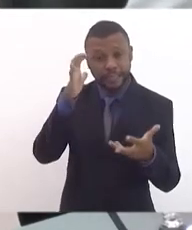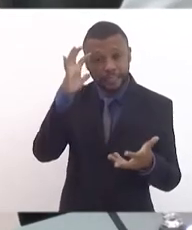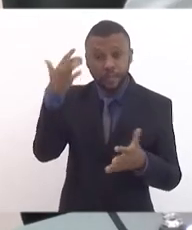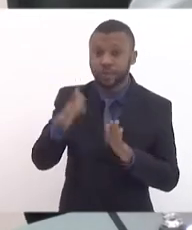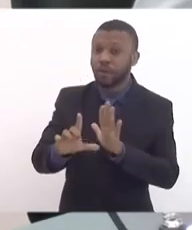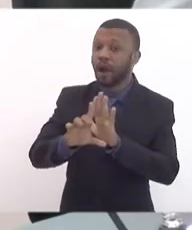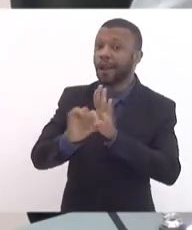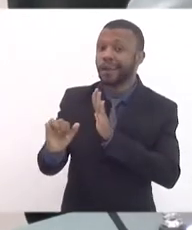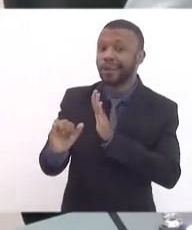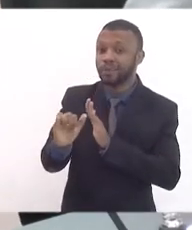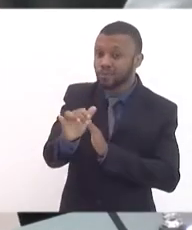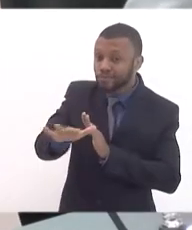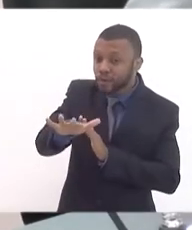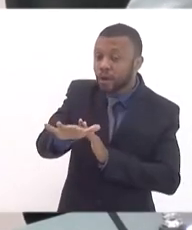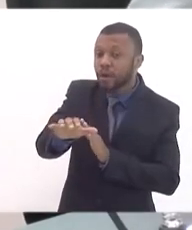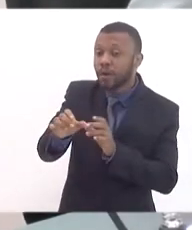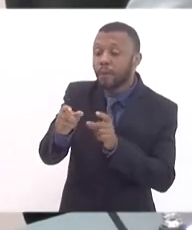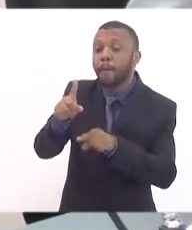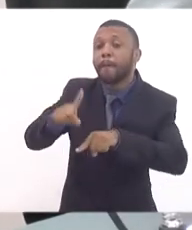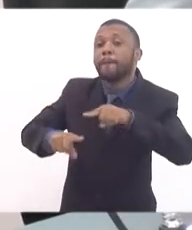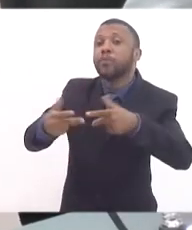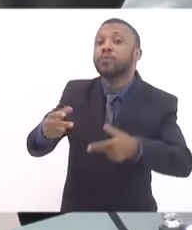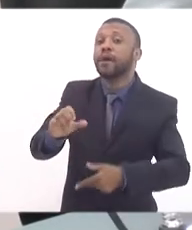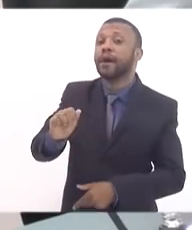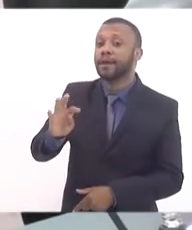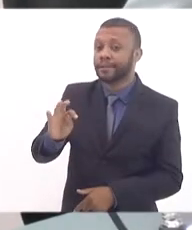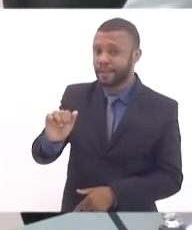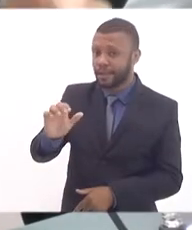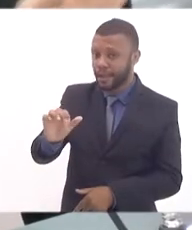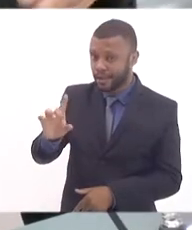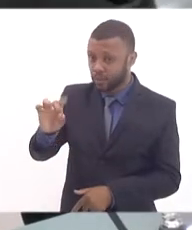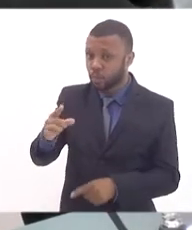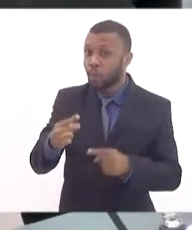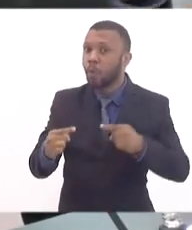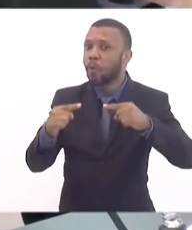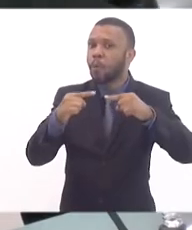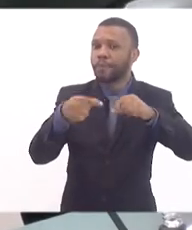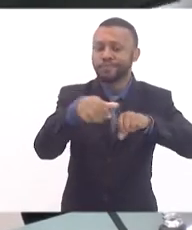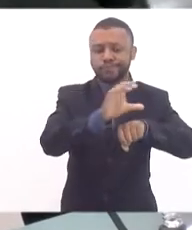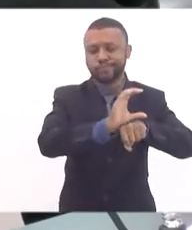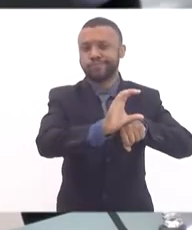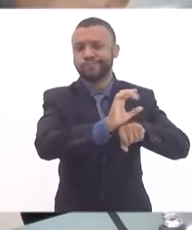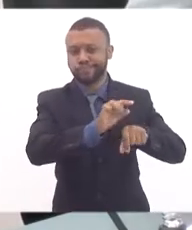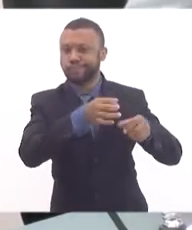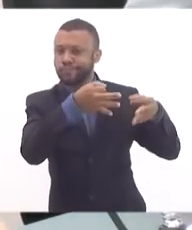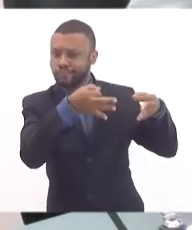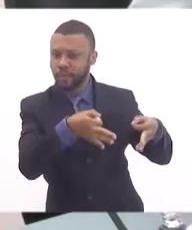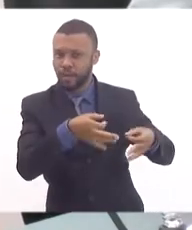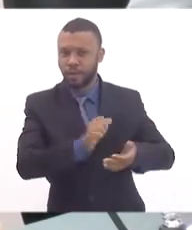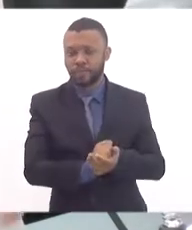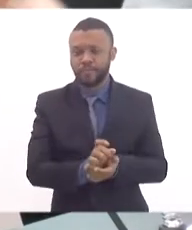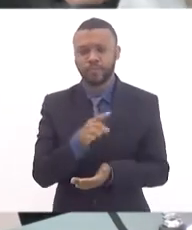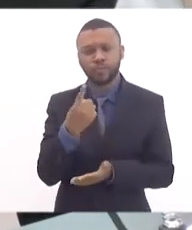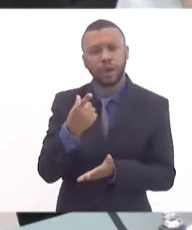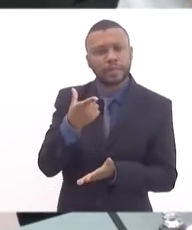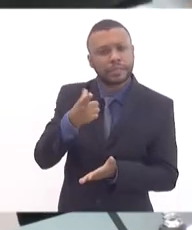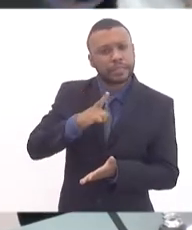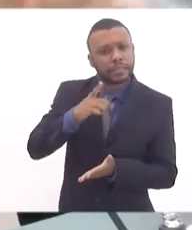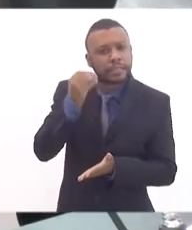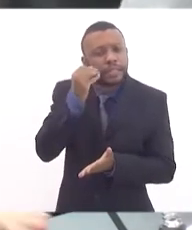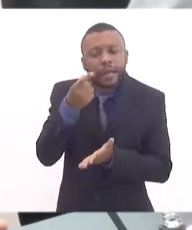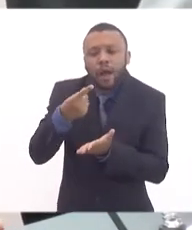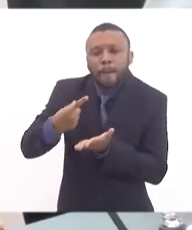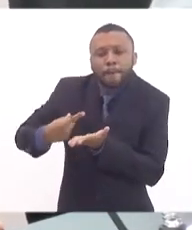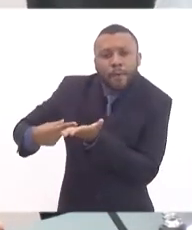então a sugestão aqui que eu caso a gente chega a um consenso ou não para superar essas